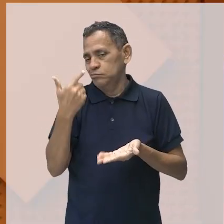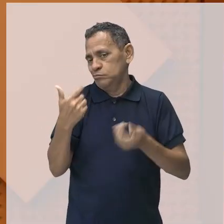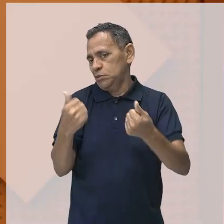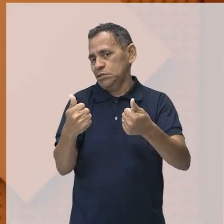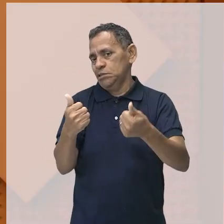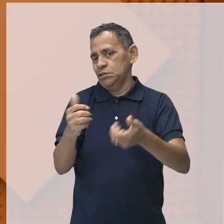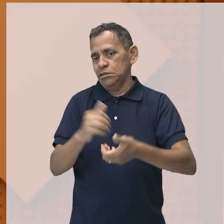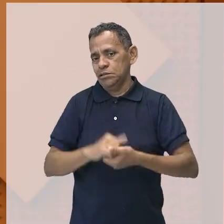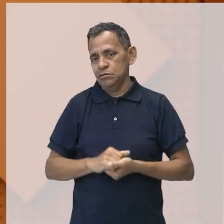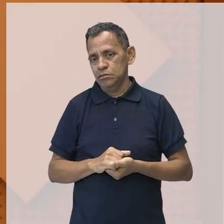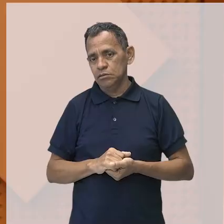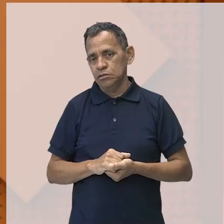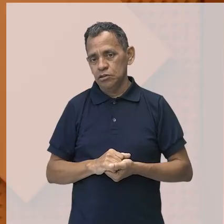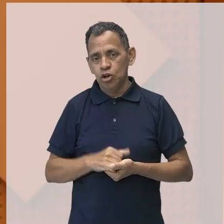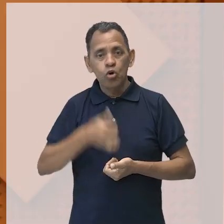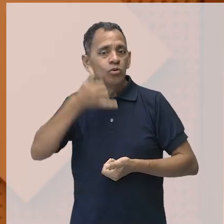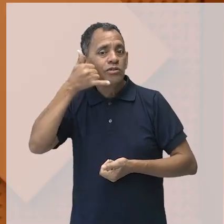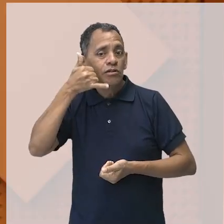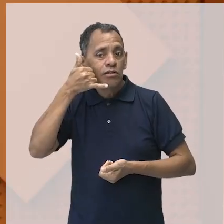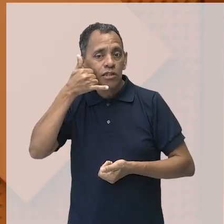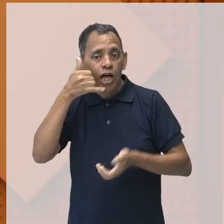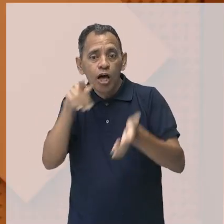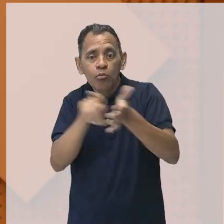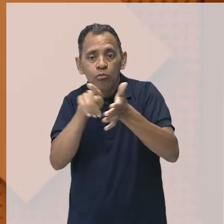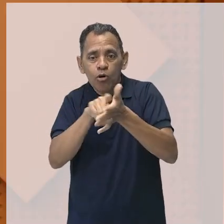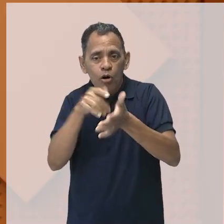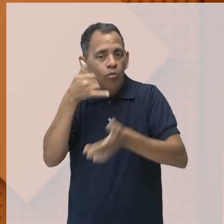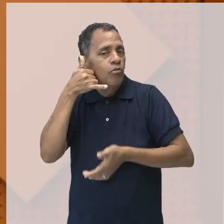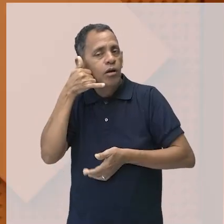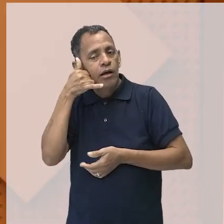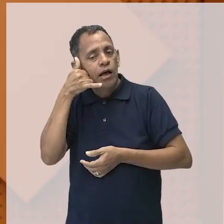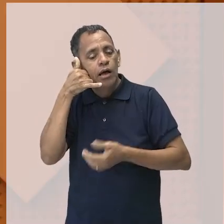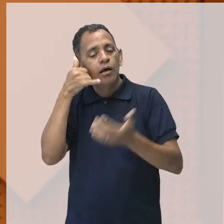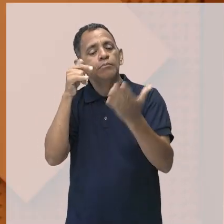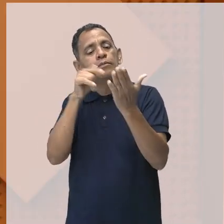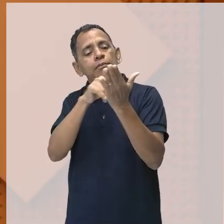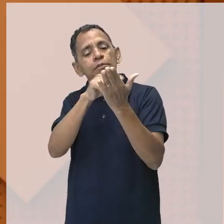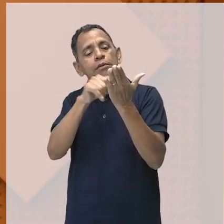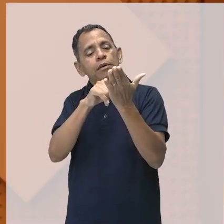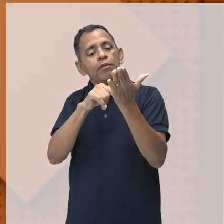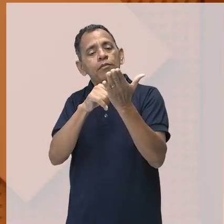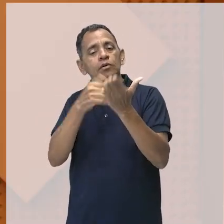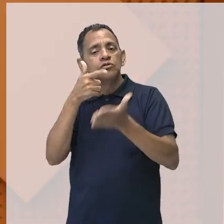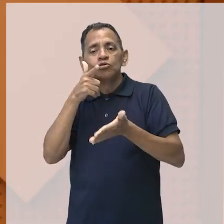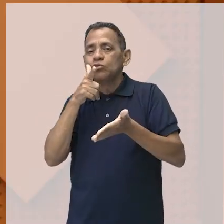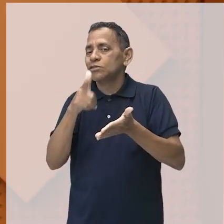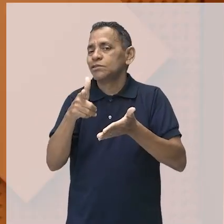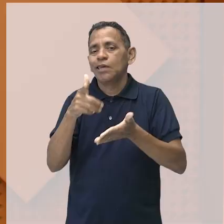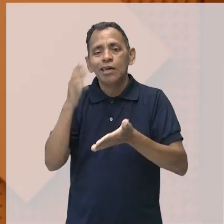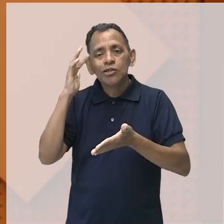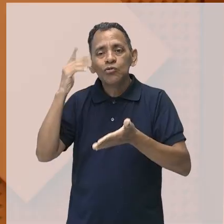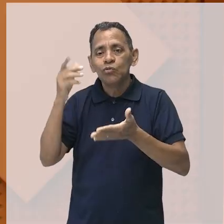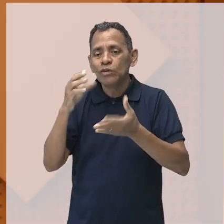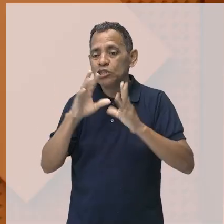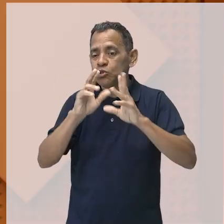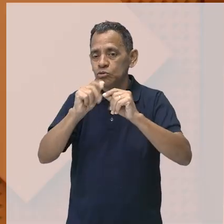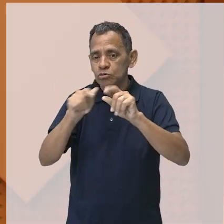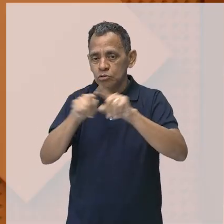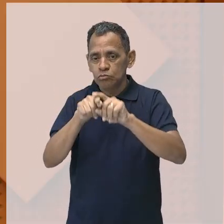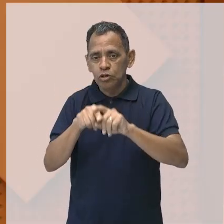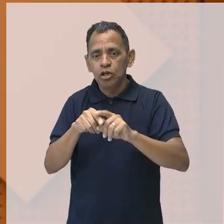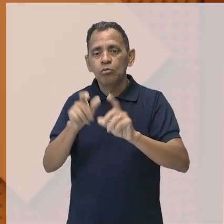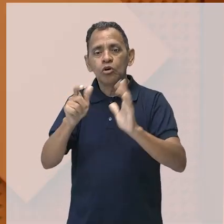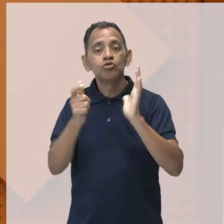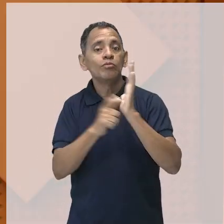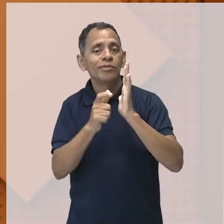para fazer nada disso, né? Você pega o seu celular e você consegue fazer tudo isso pelo aplicativo do seu